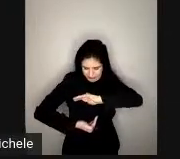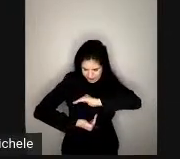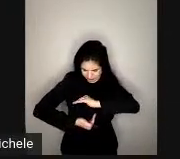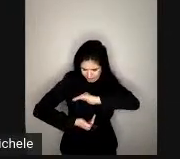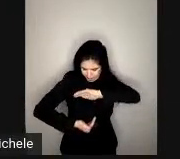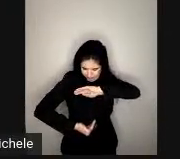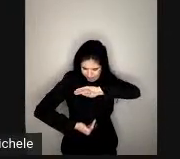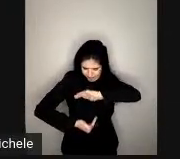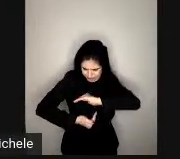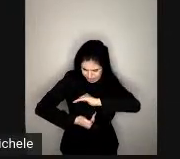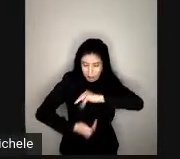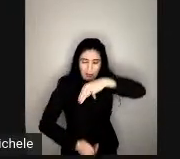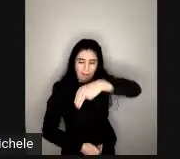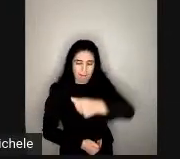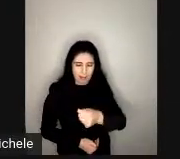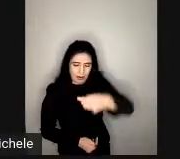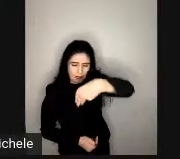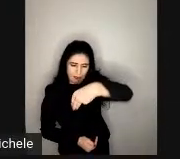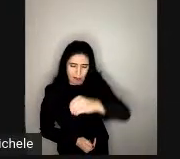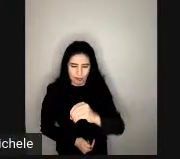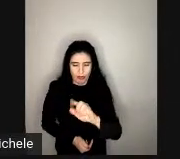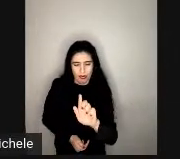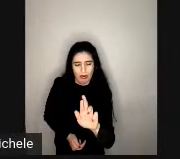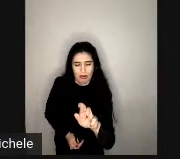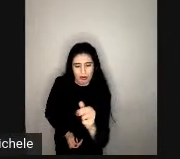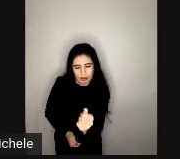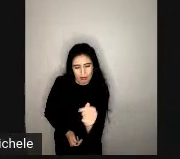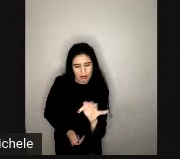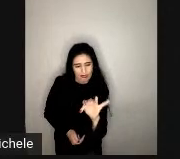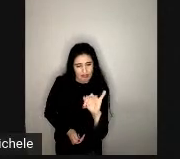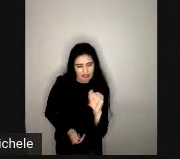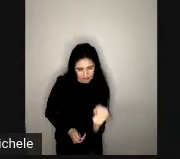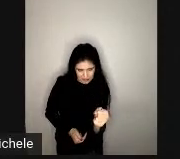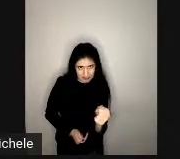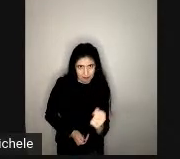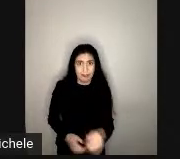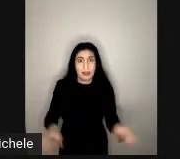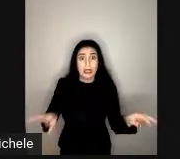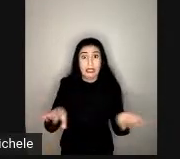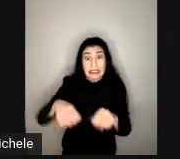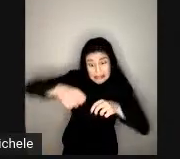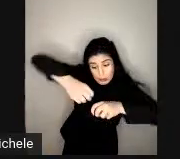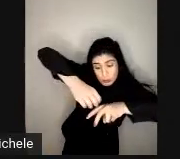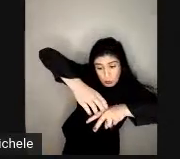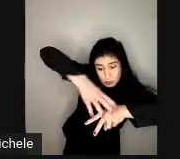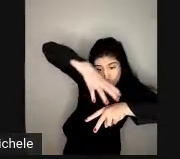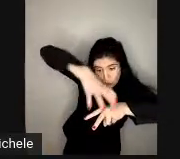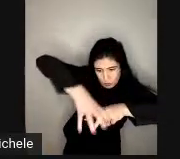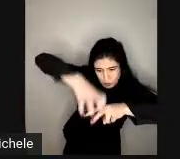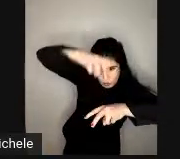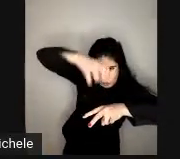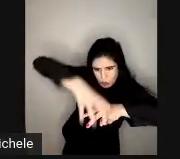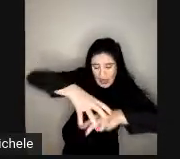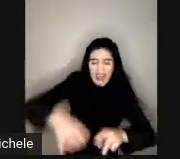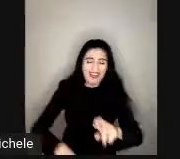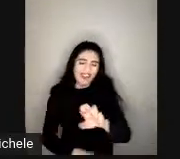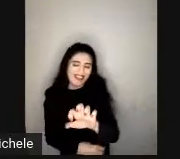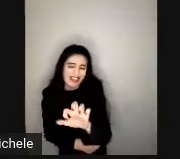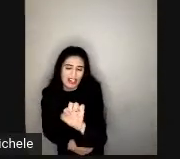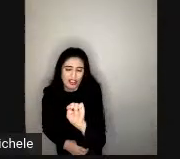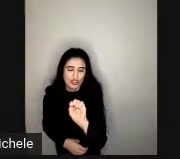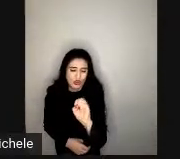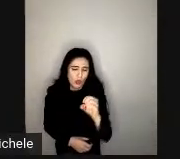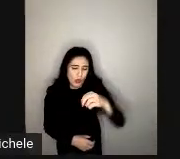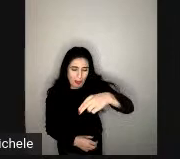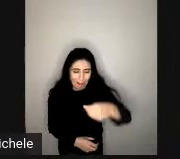Que é o que detecta na fase mais inicial, quer dizer, ressonância magnética não é melhor que mamografia, ela é importante em determinadas situações, mas